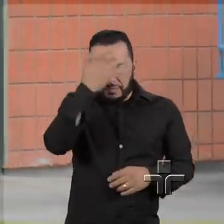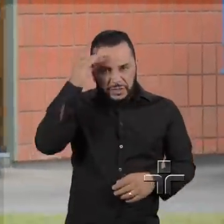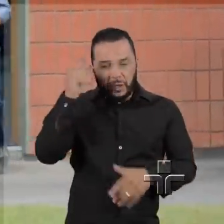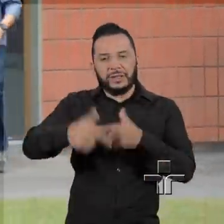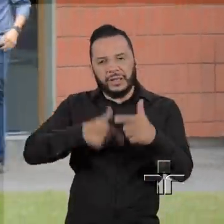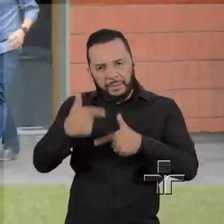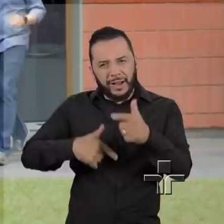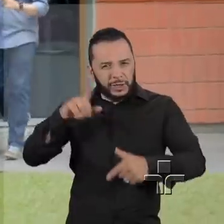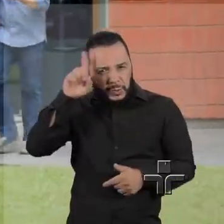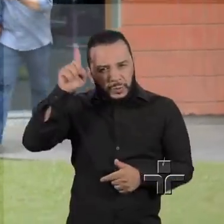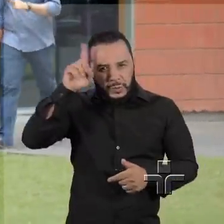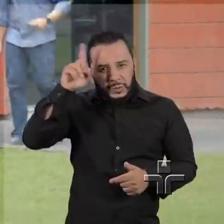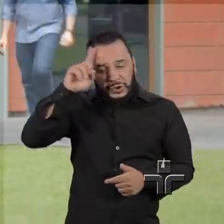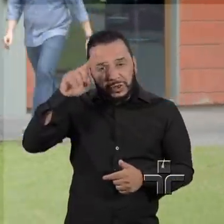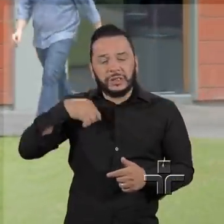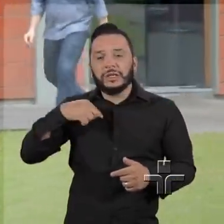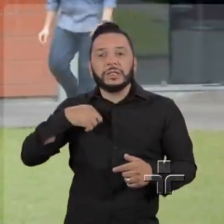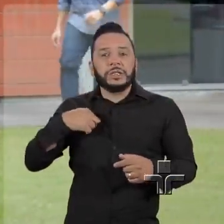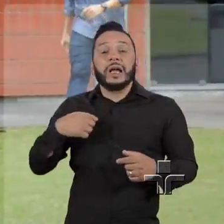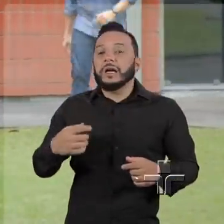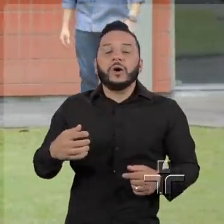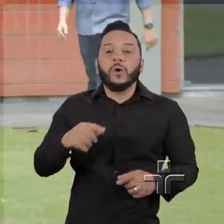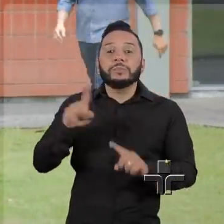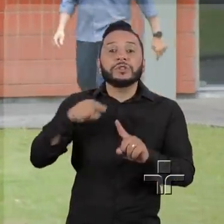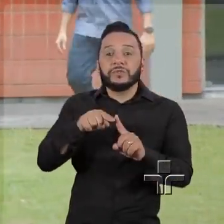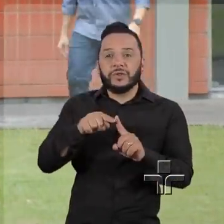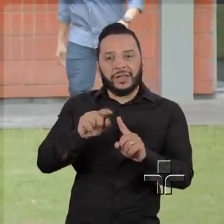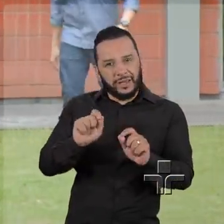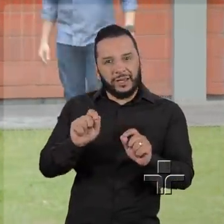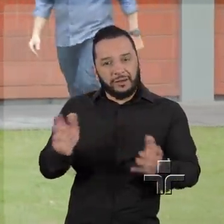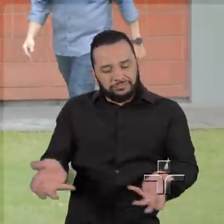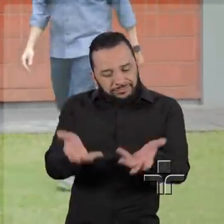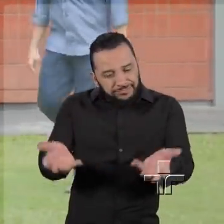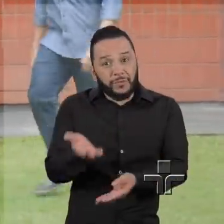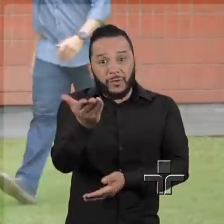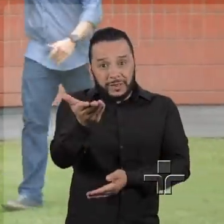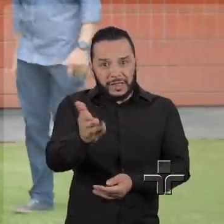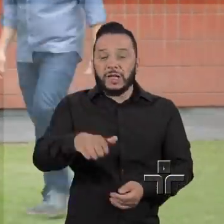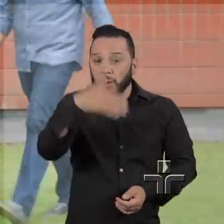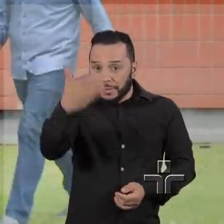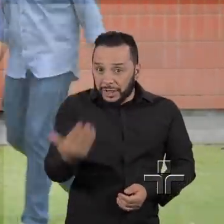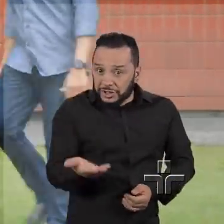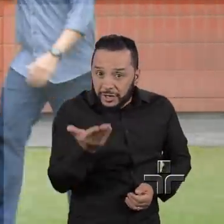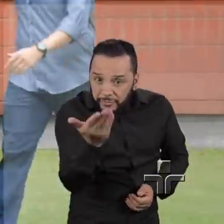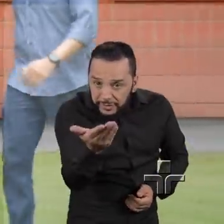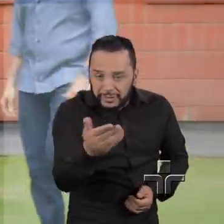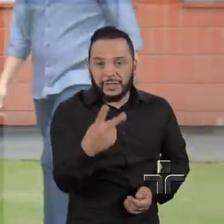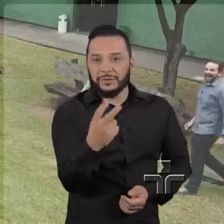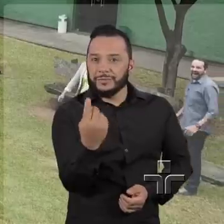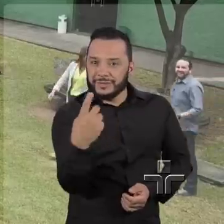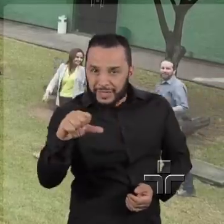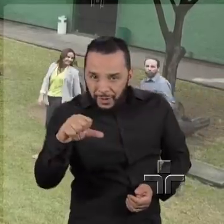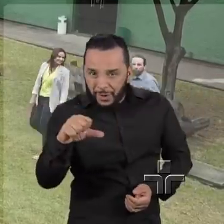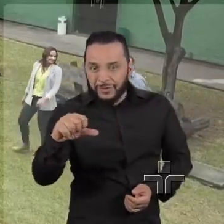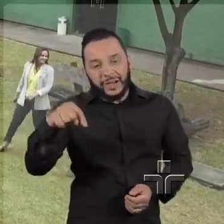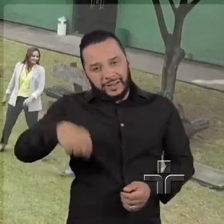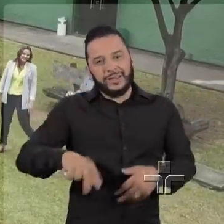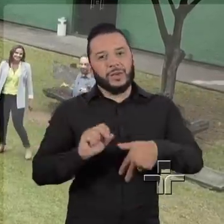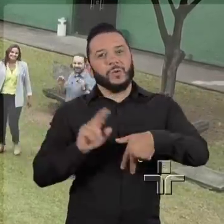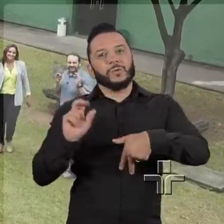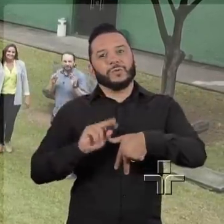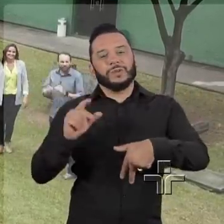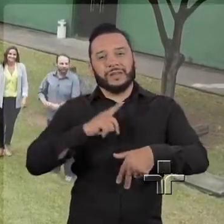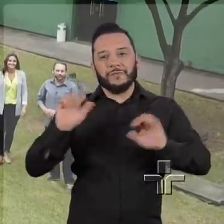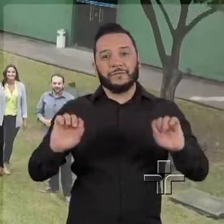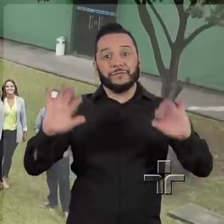trabalham todos os dias com uma só motivação. Você! E para homenagear o nosso telespectador em 2019... a TV Cultura preparou